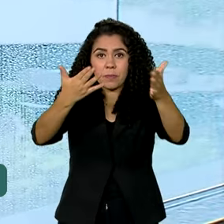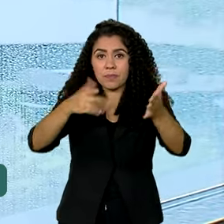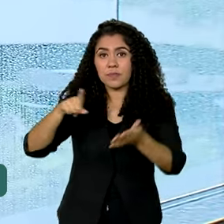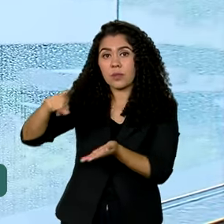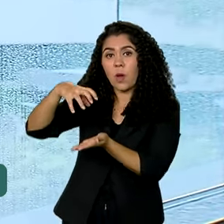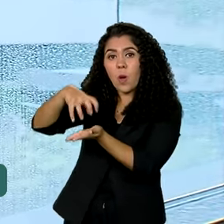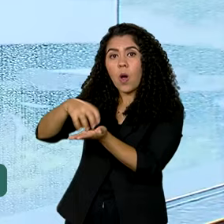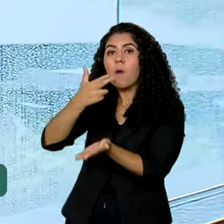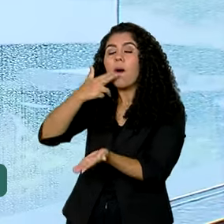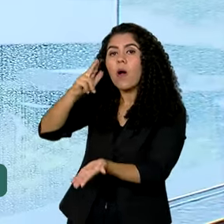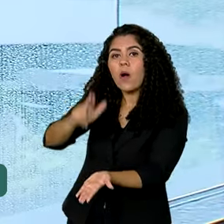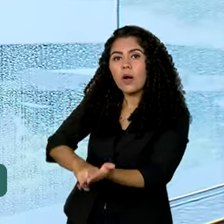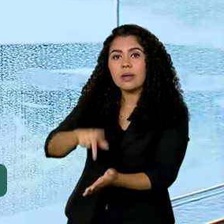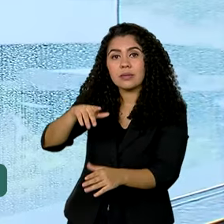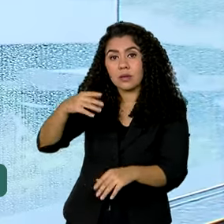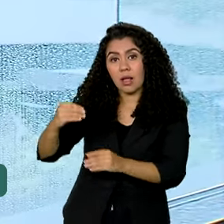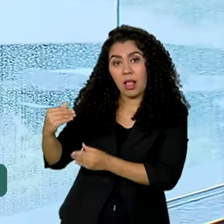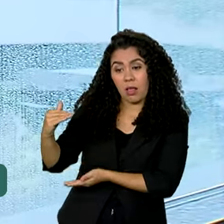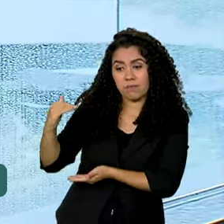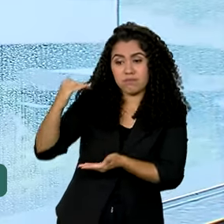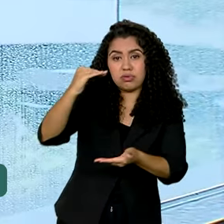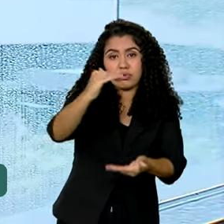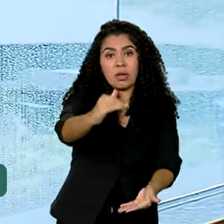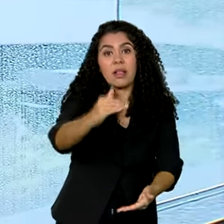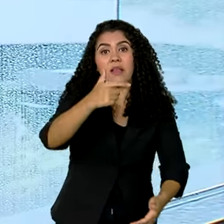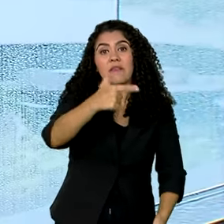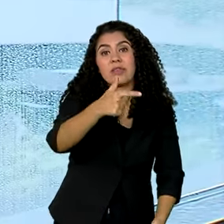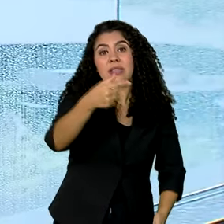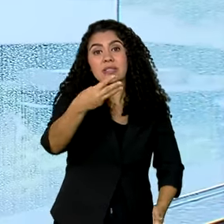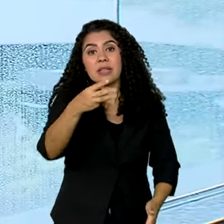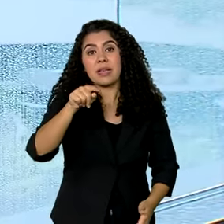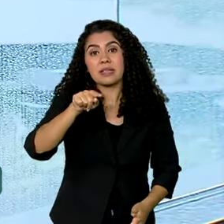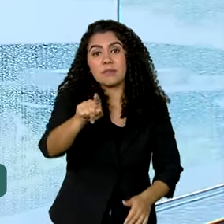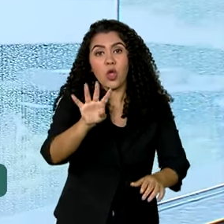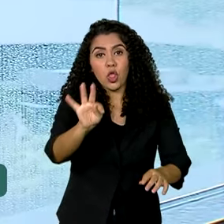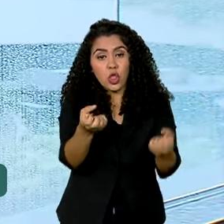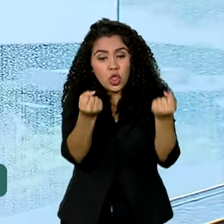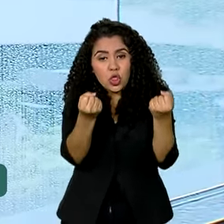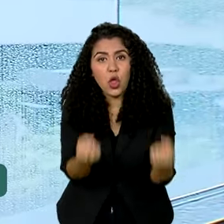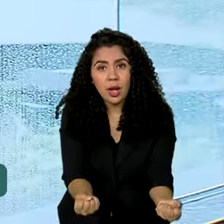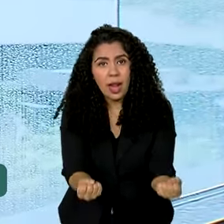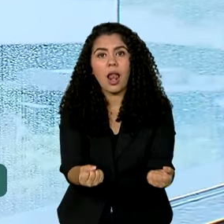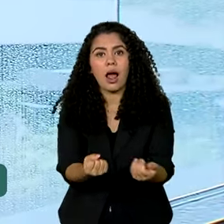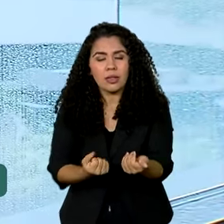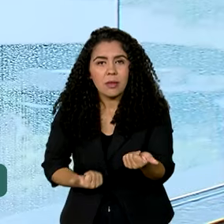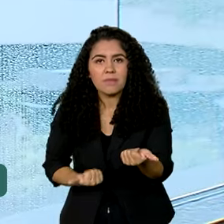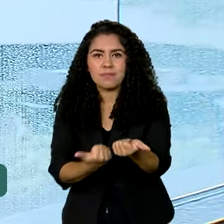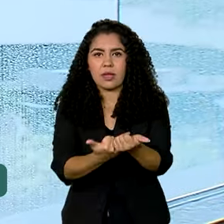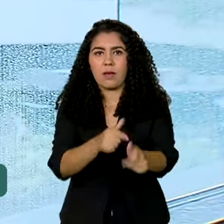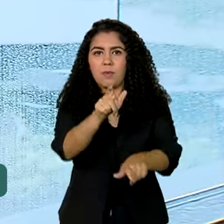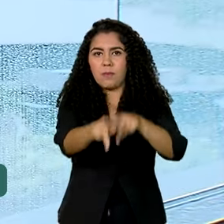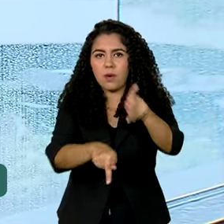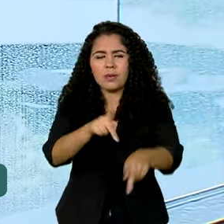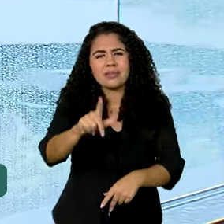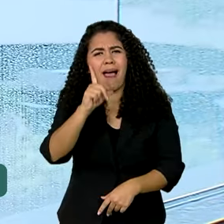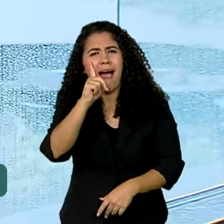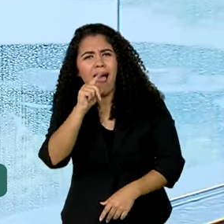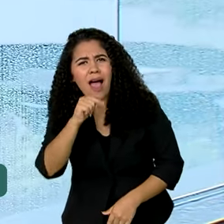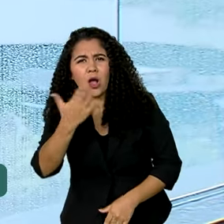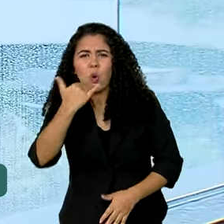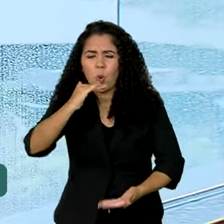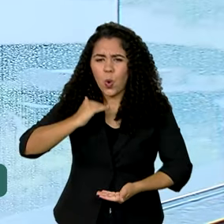entregou mais de 23 mil toneladas de doações para as vítimas dessa tragédia. Água, cesta